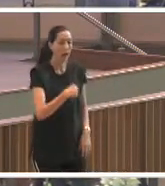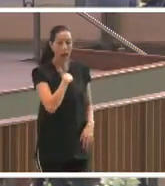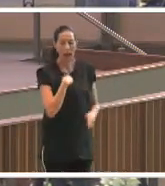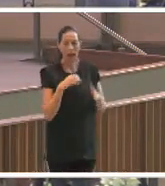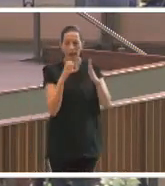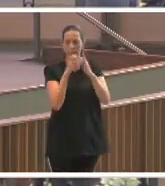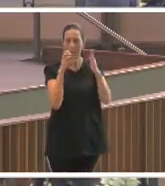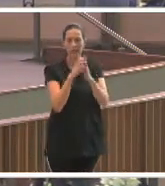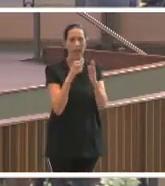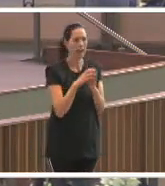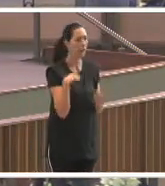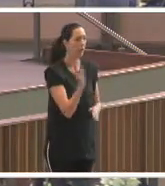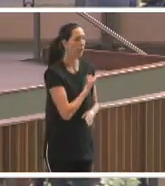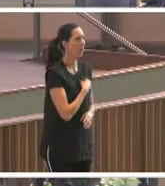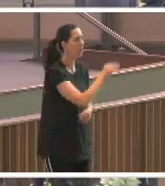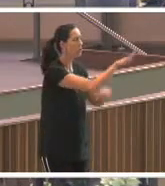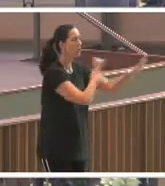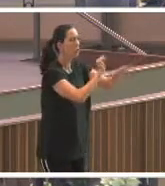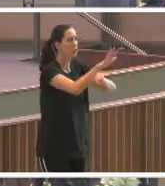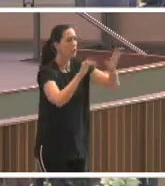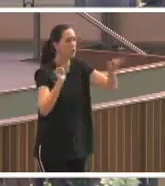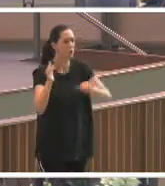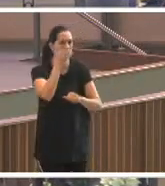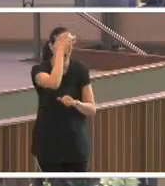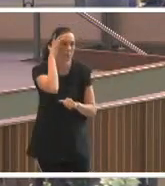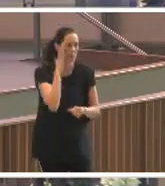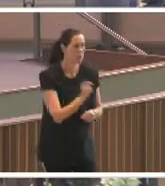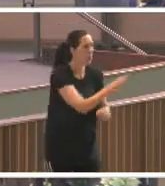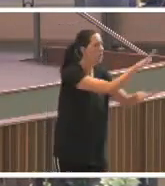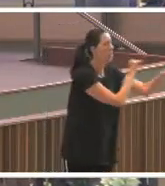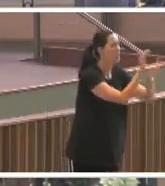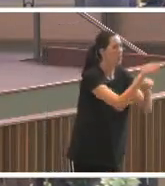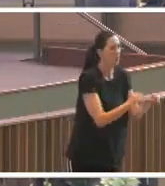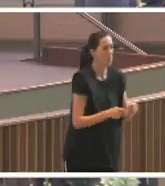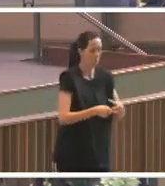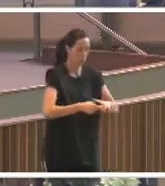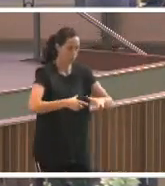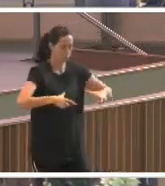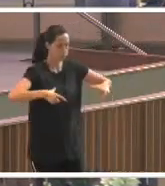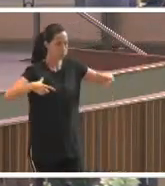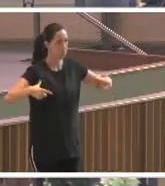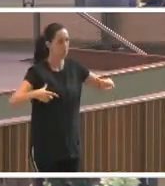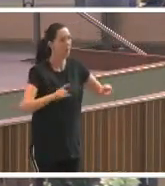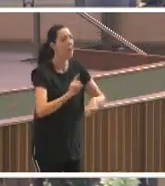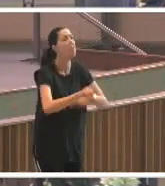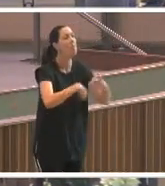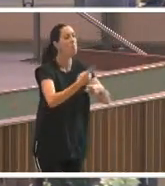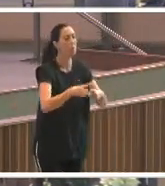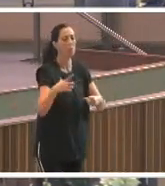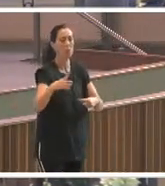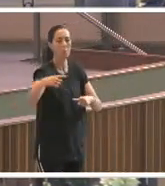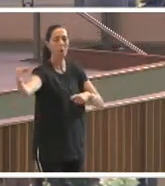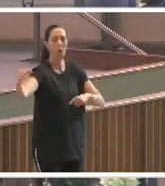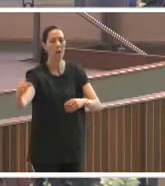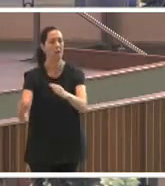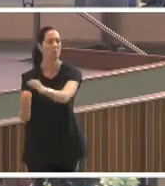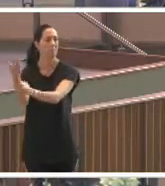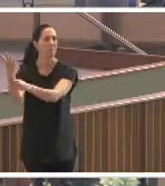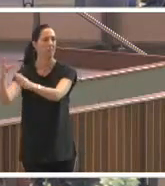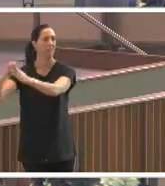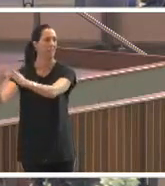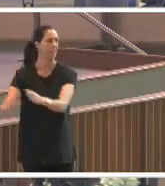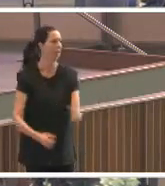porque assim é que funciona a dinâmica do reino de Deus. E quanto melhor você fizer